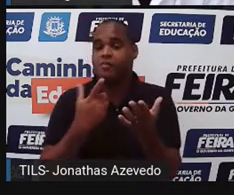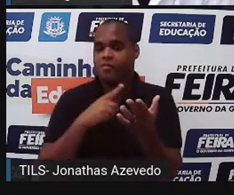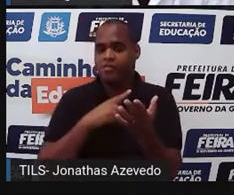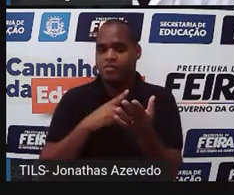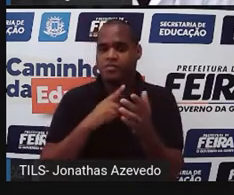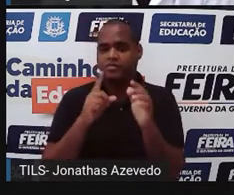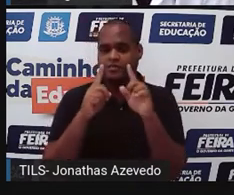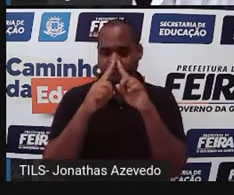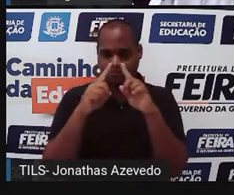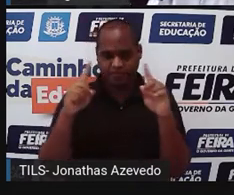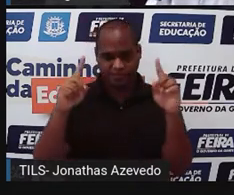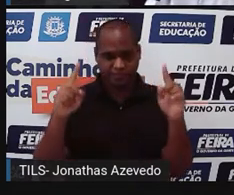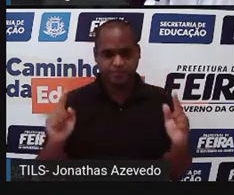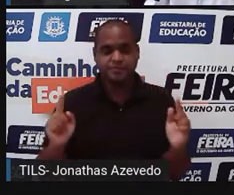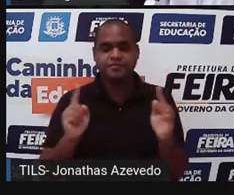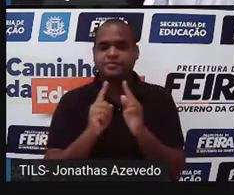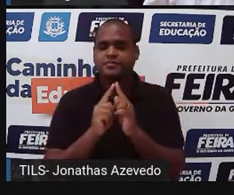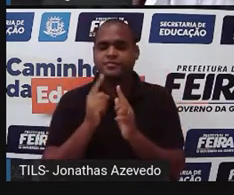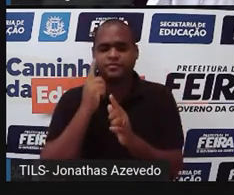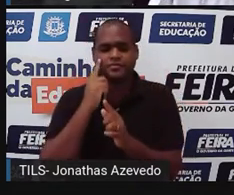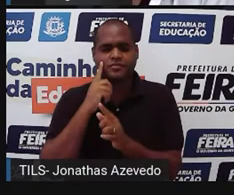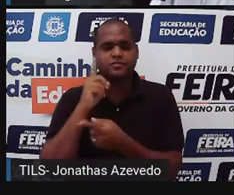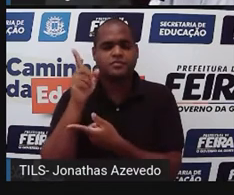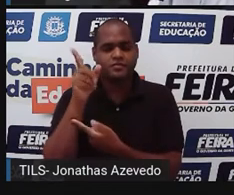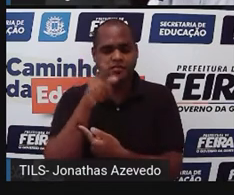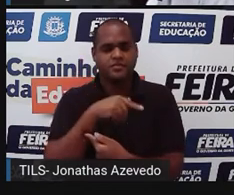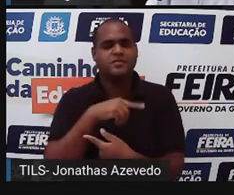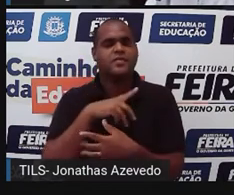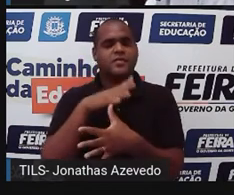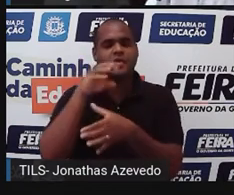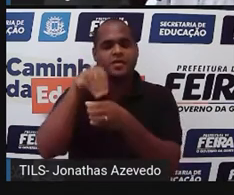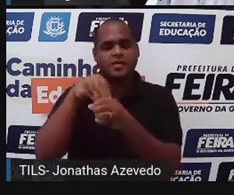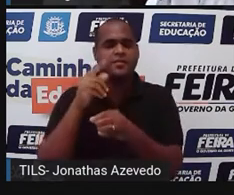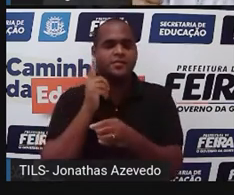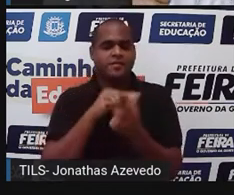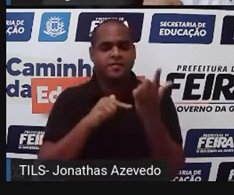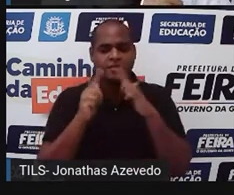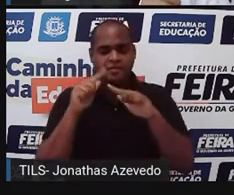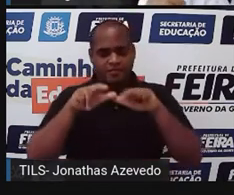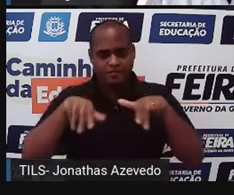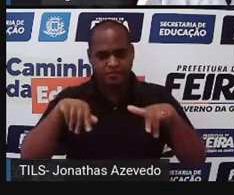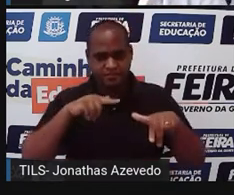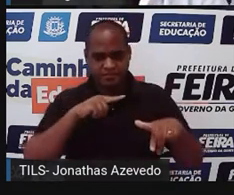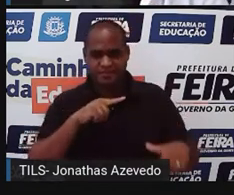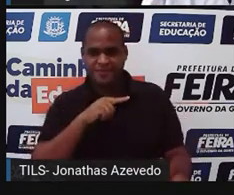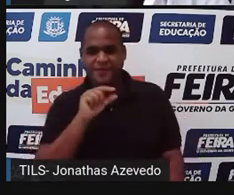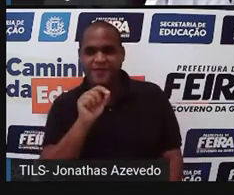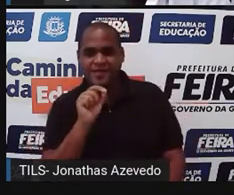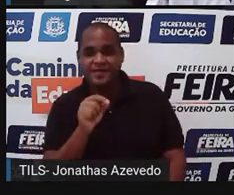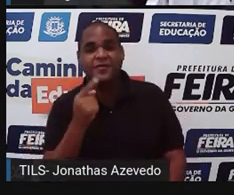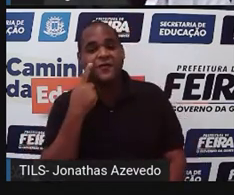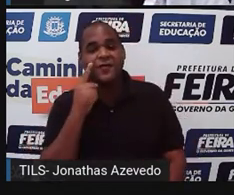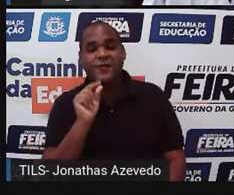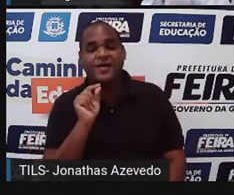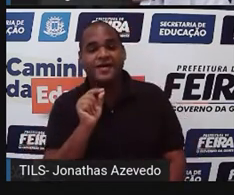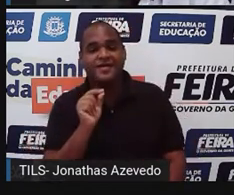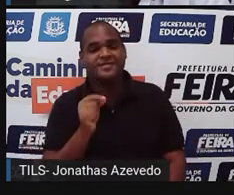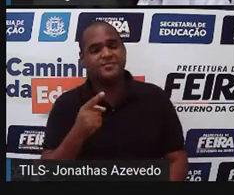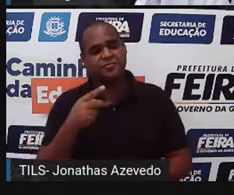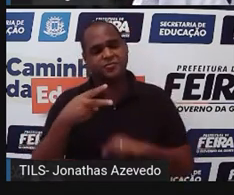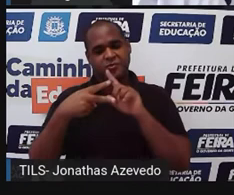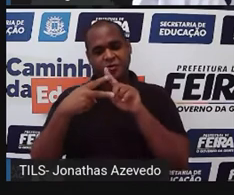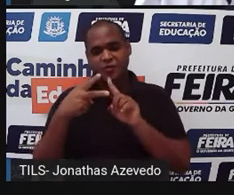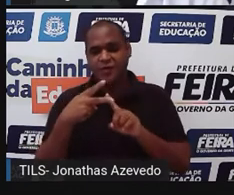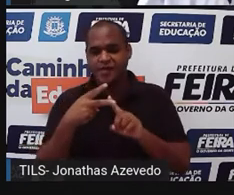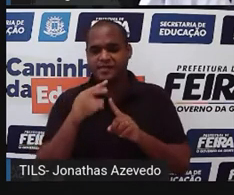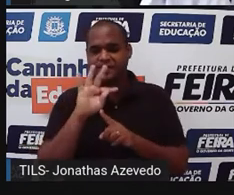retângulo passando a diagonal ali por dentro a gente consegue ver dois triângulos Tá bom